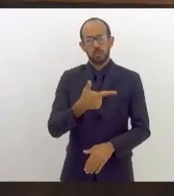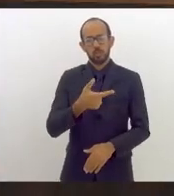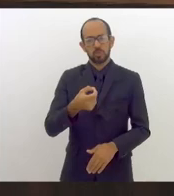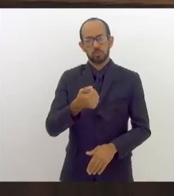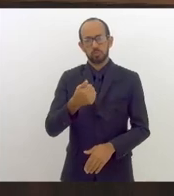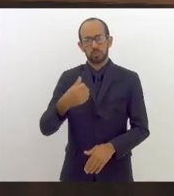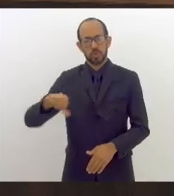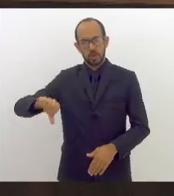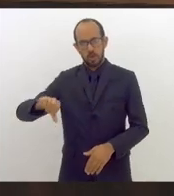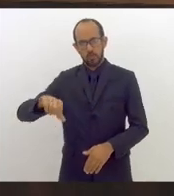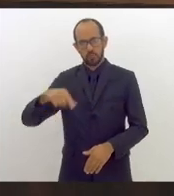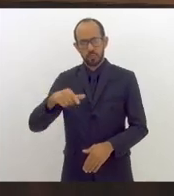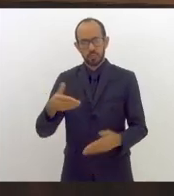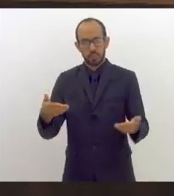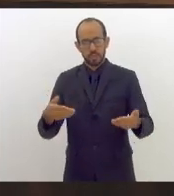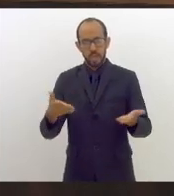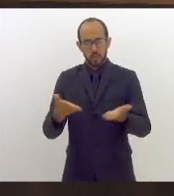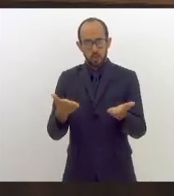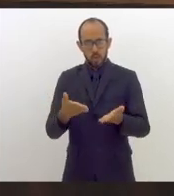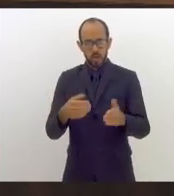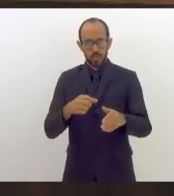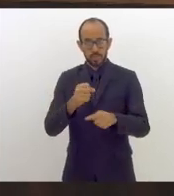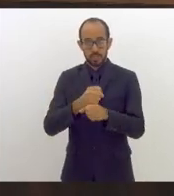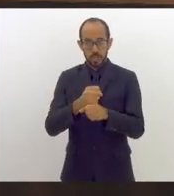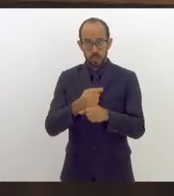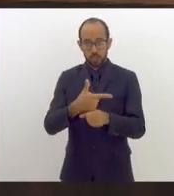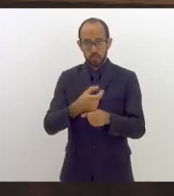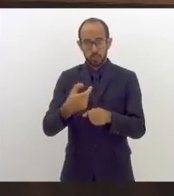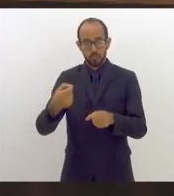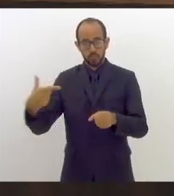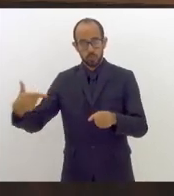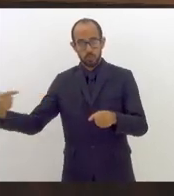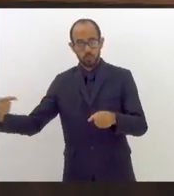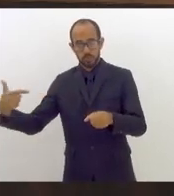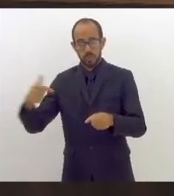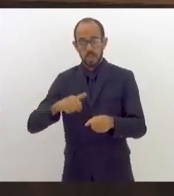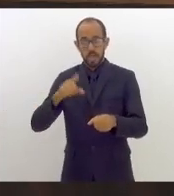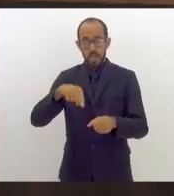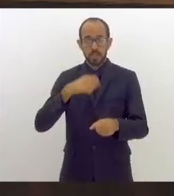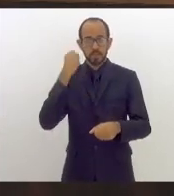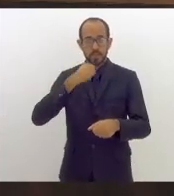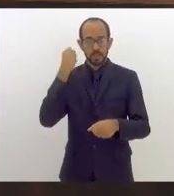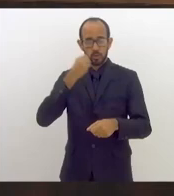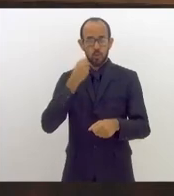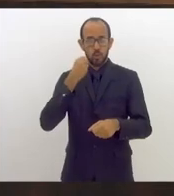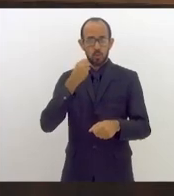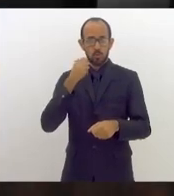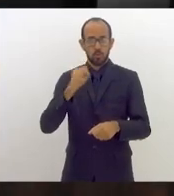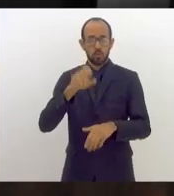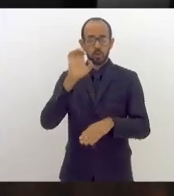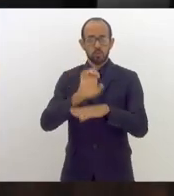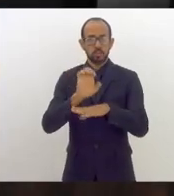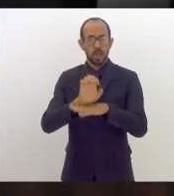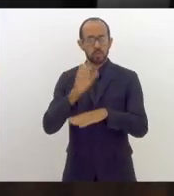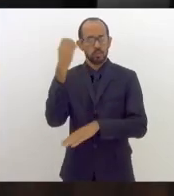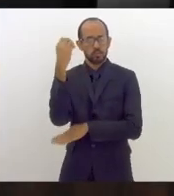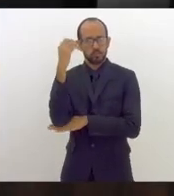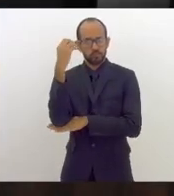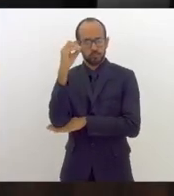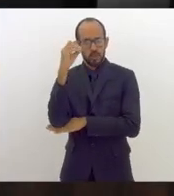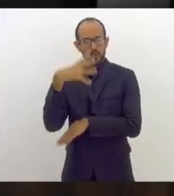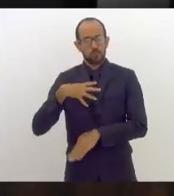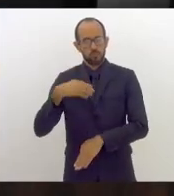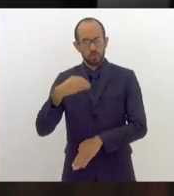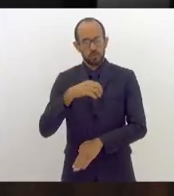neste ano eleito Senador da República pelo Estado do Rio Grande do Sul filho de Antônio